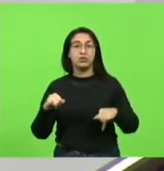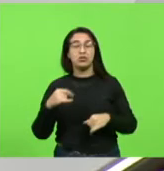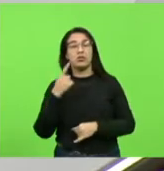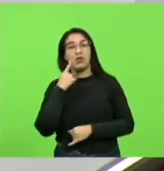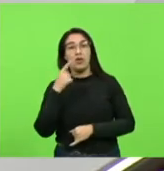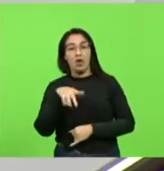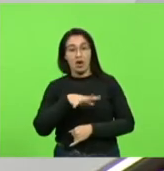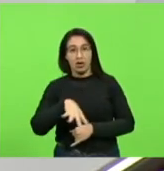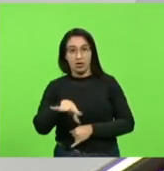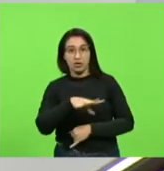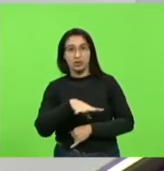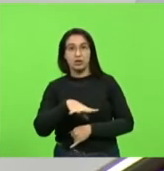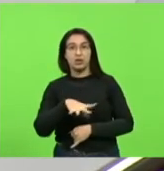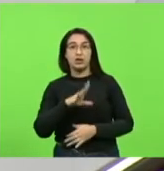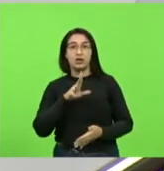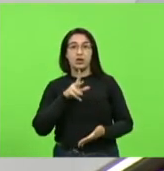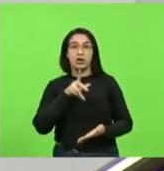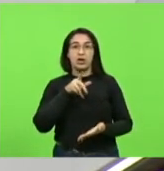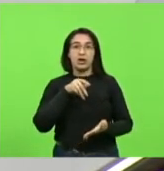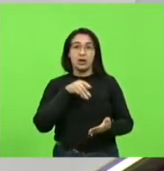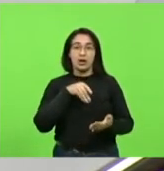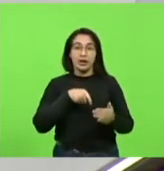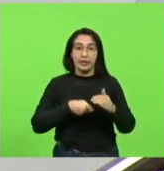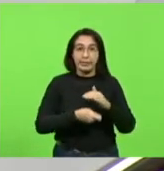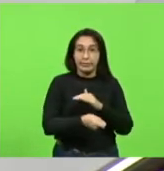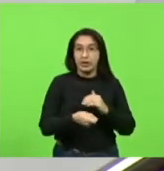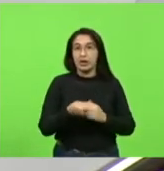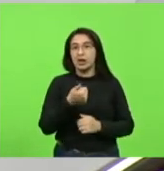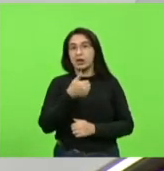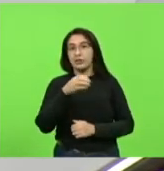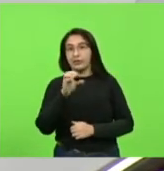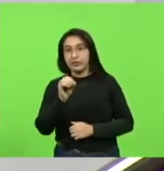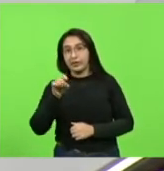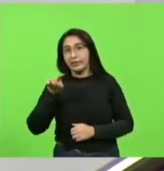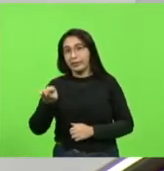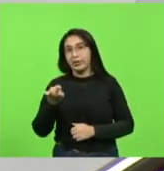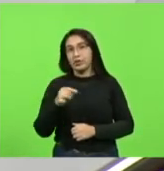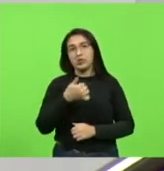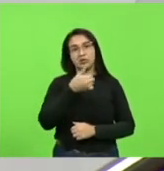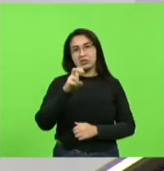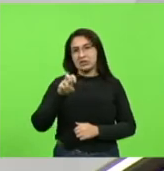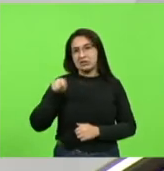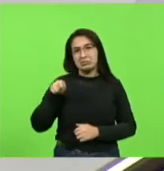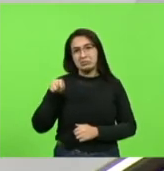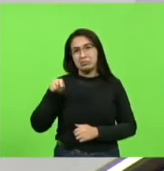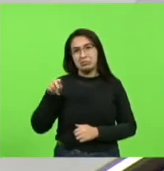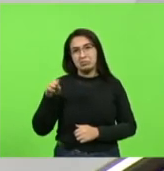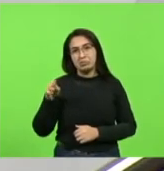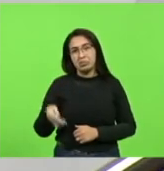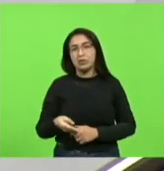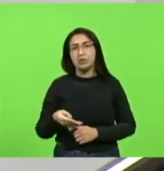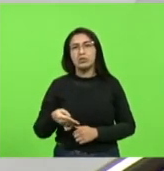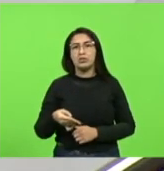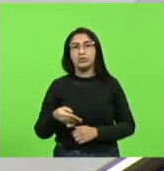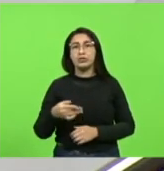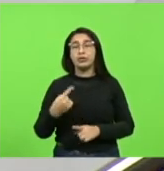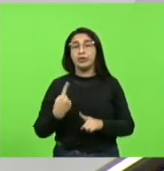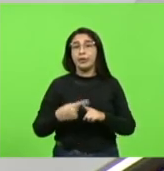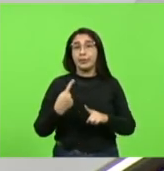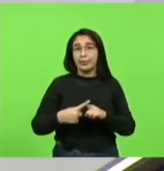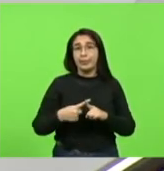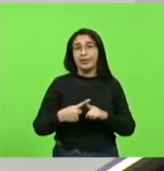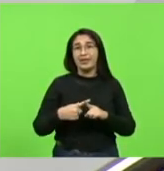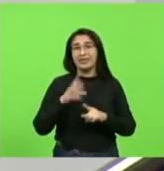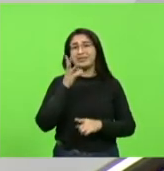região serrana foram aplicados 10 milhões, 15 milhões, e que ele possa anunciar, porque até a hora da concretização da obra vai